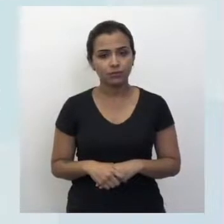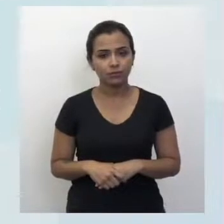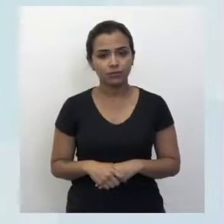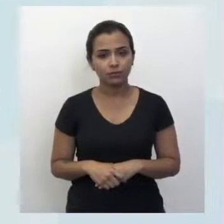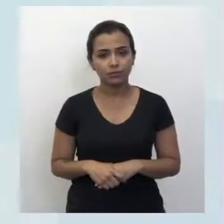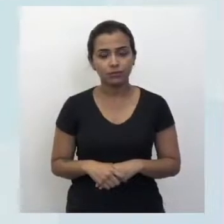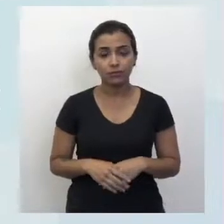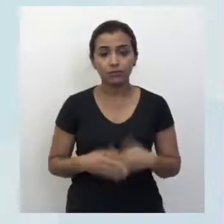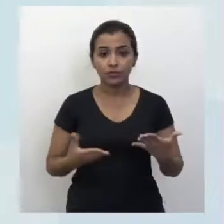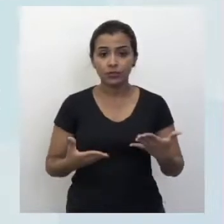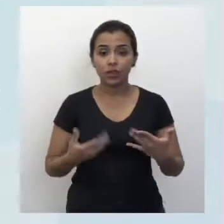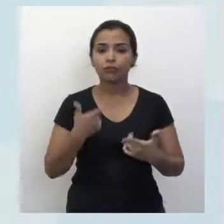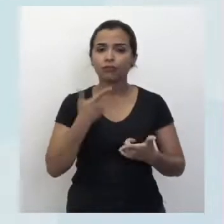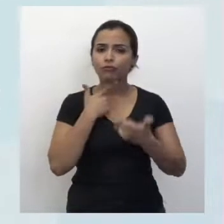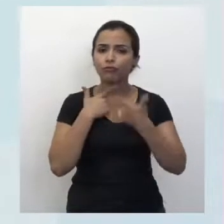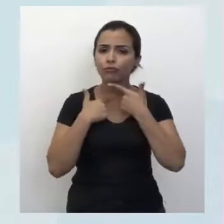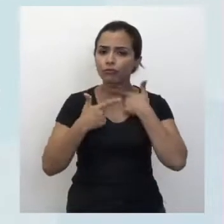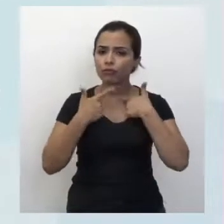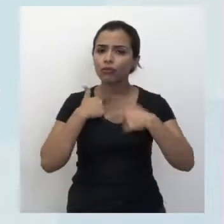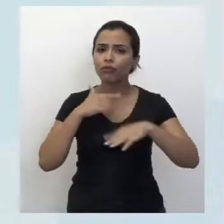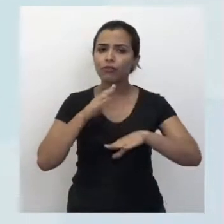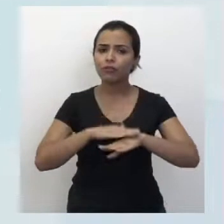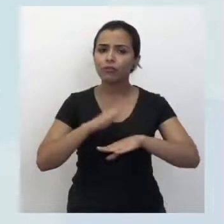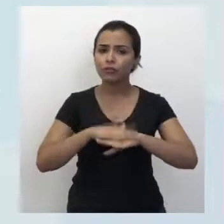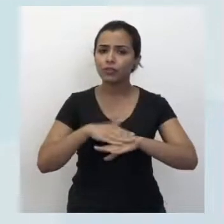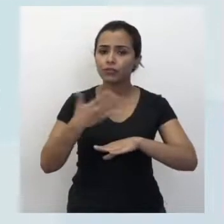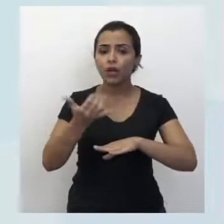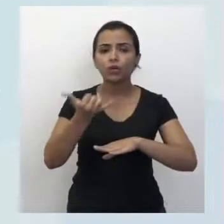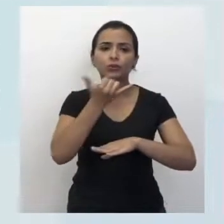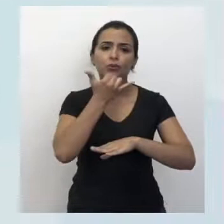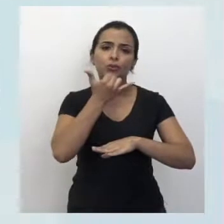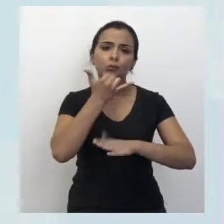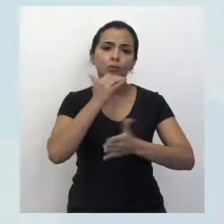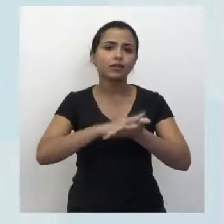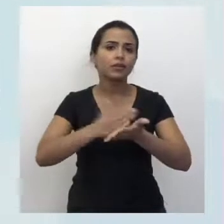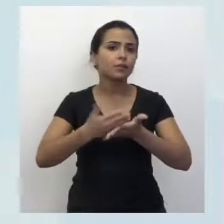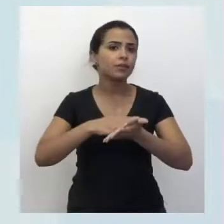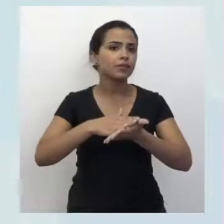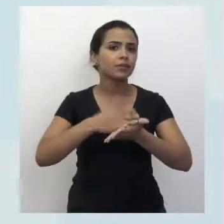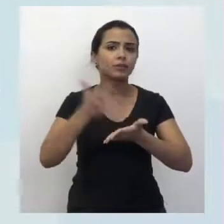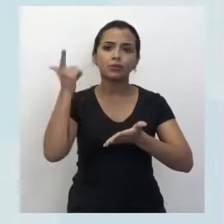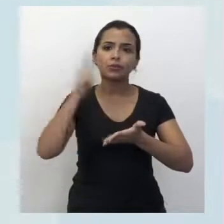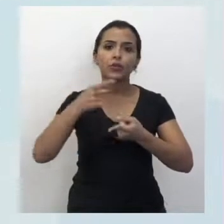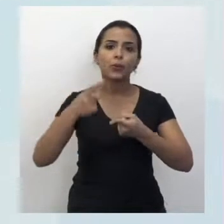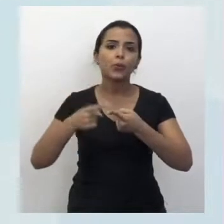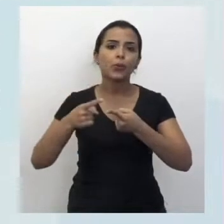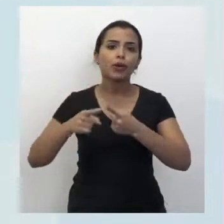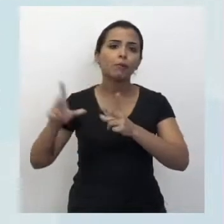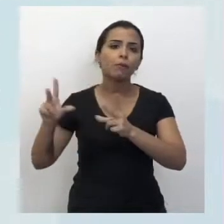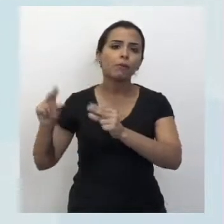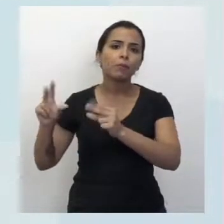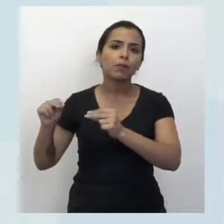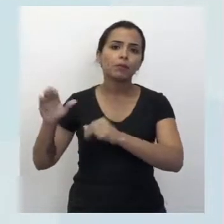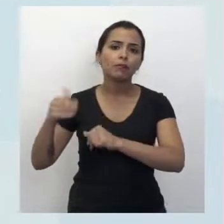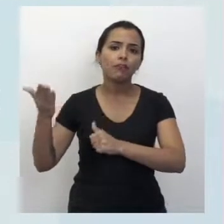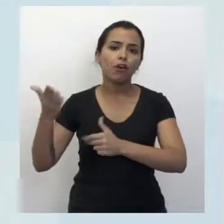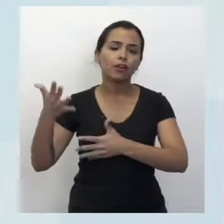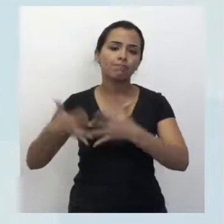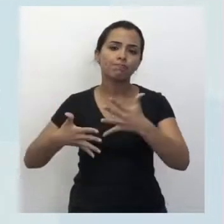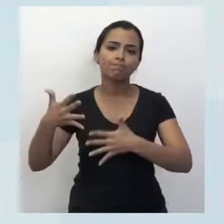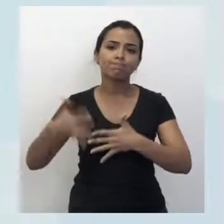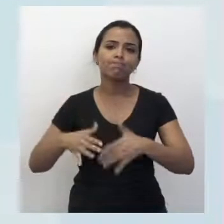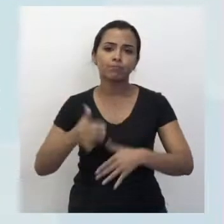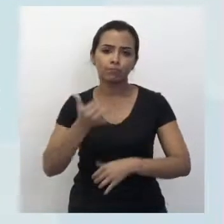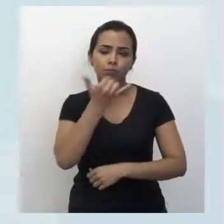fora. Tia Mônica ajudava a sobrinha naturalmente. Quando ele chegava à